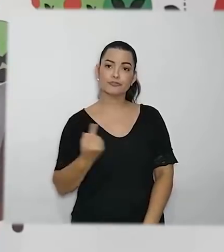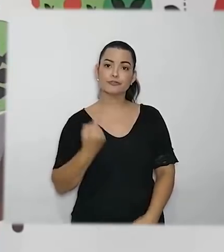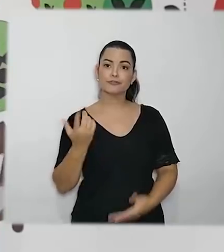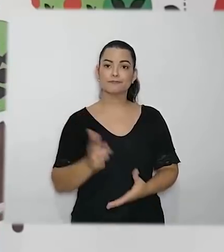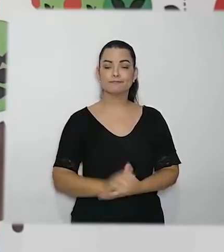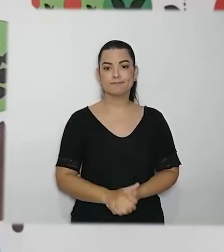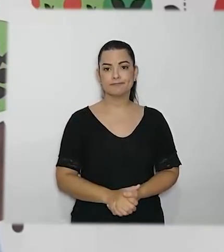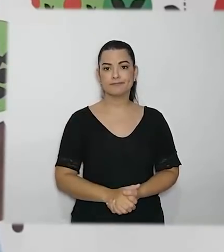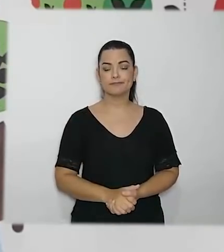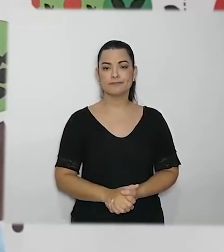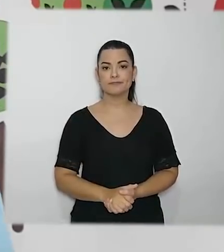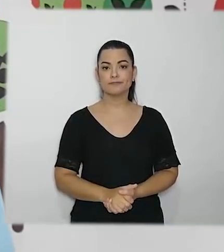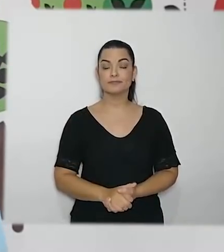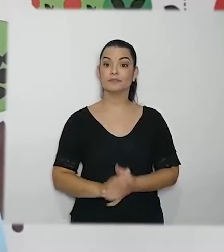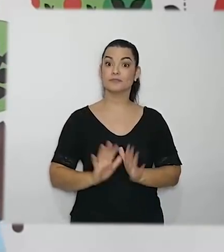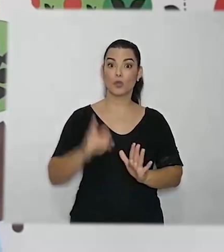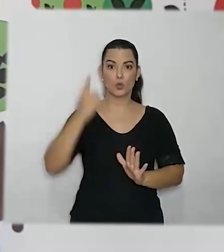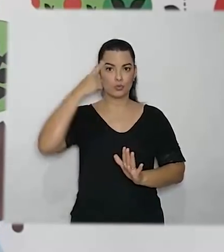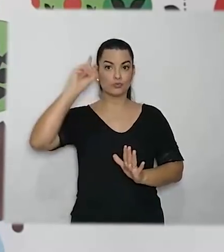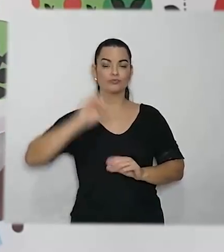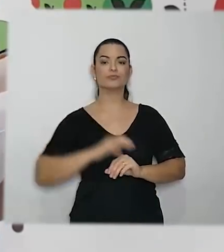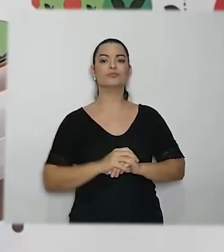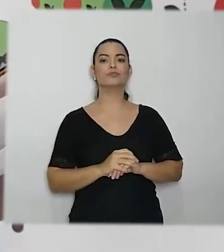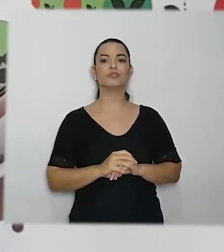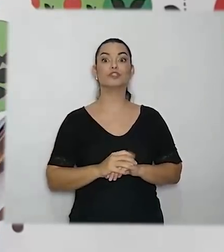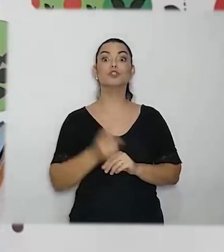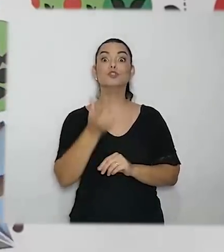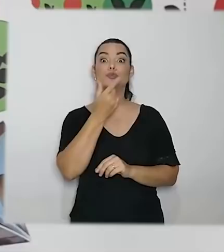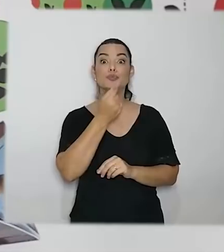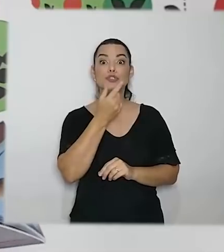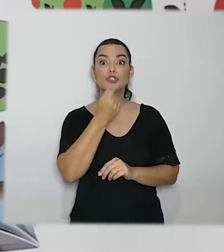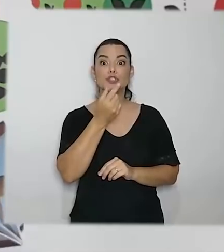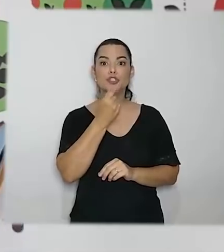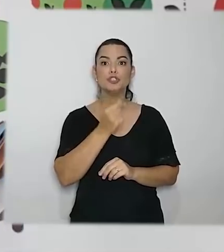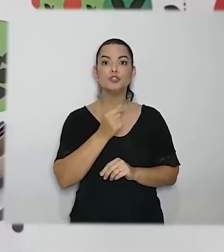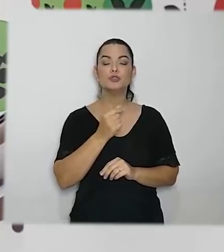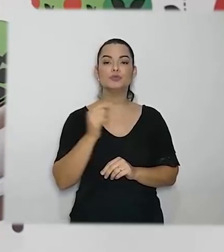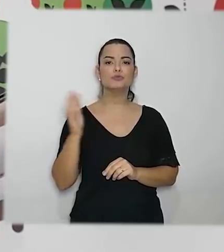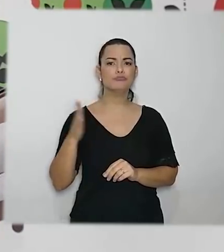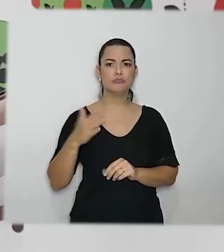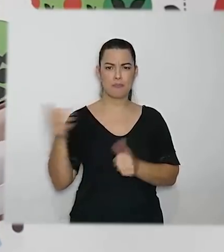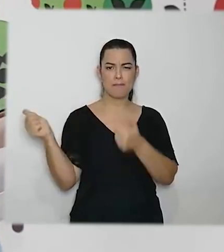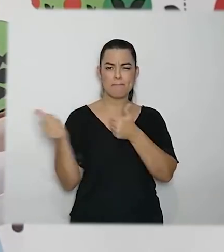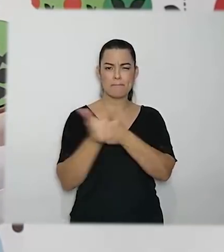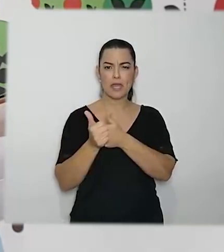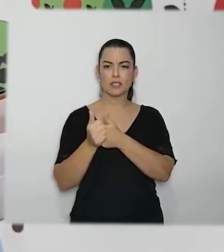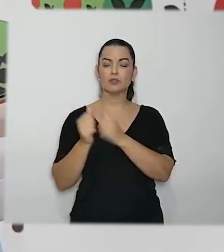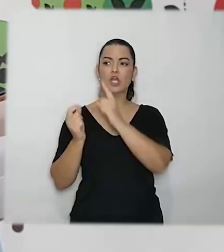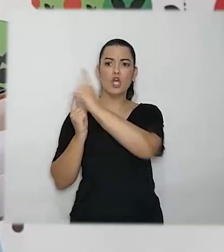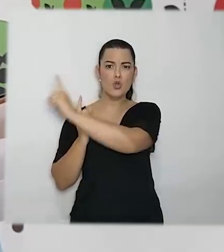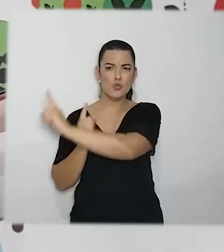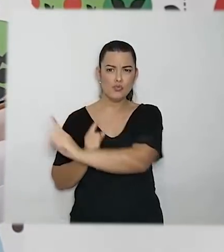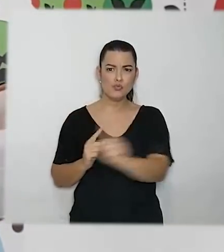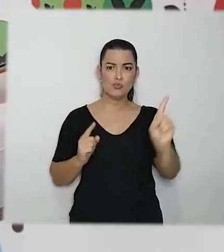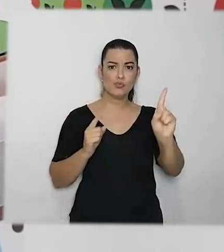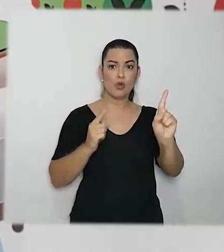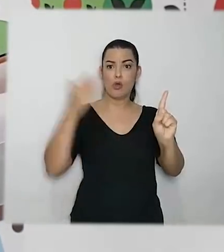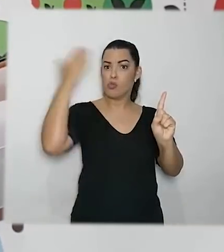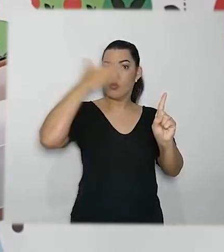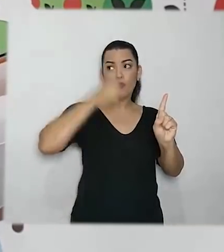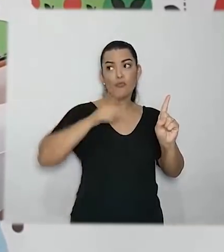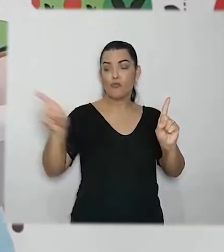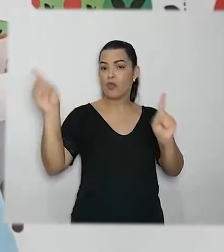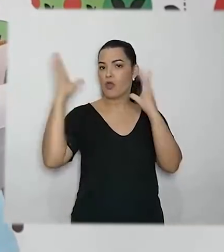bolinhos. Um dia, um menininho passou lá por perto. Nem viu o medonho,